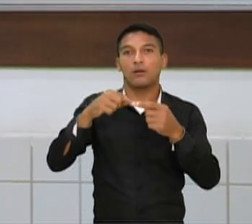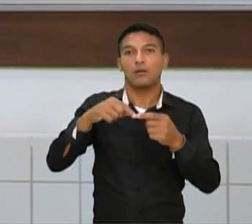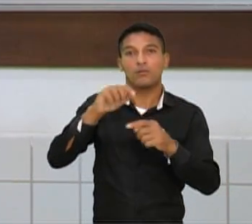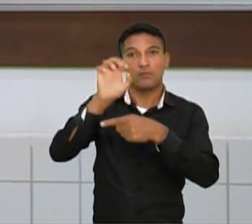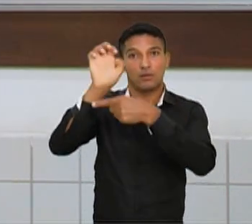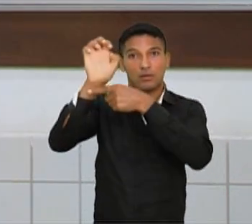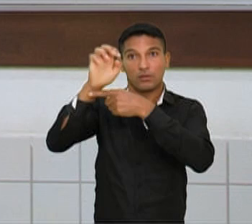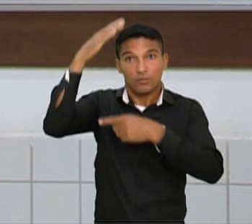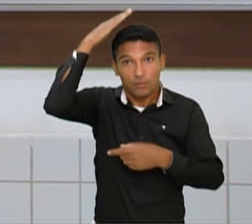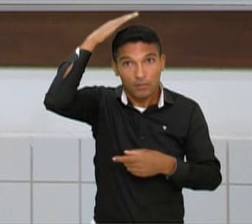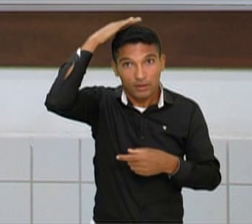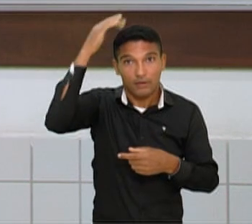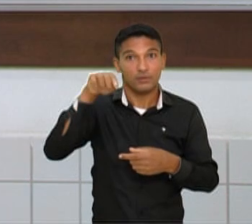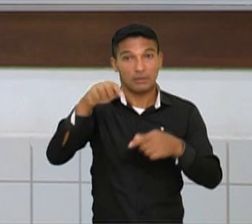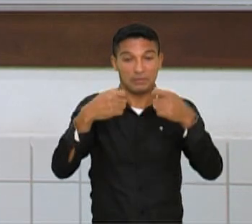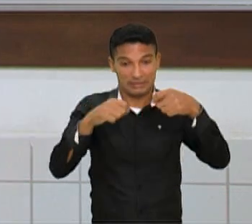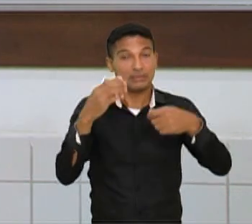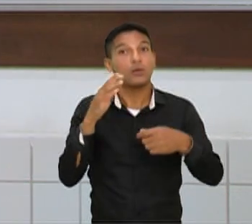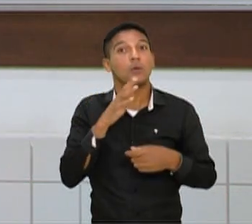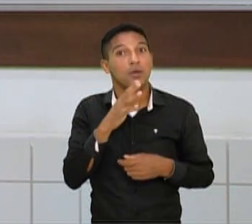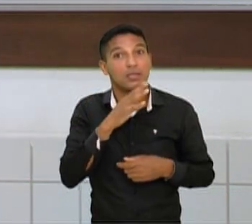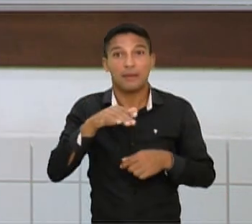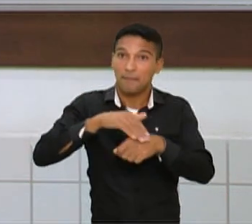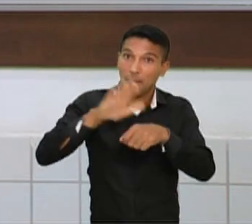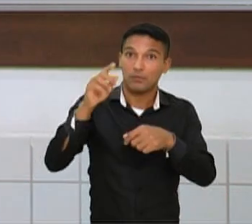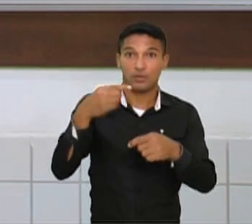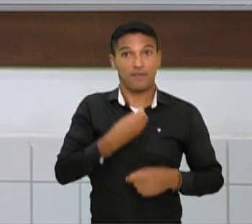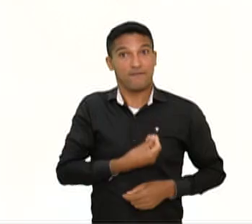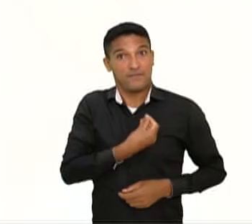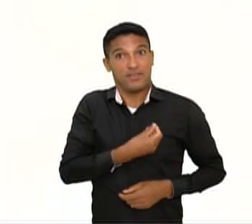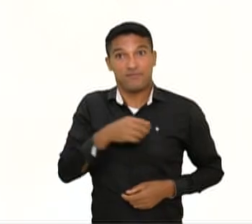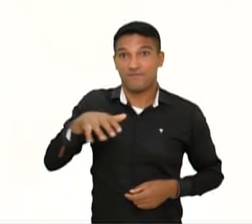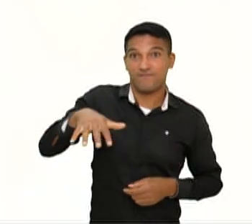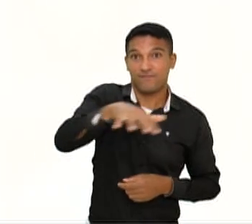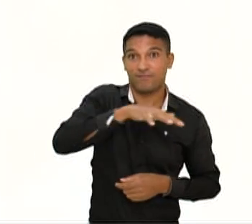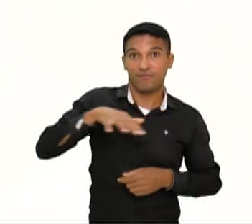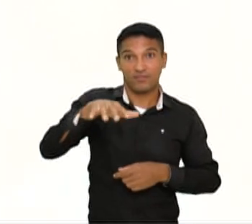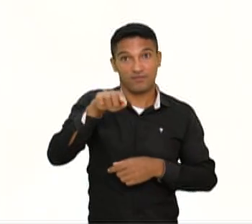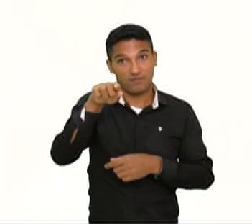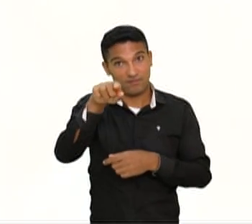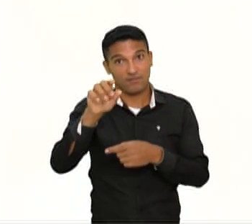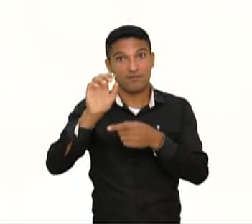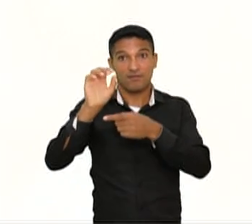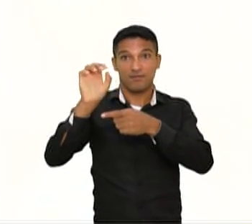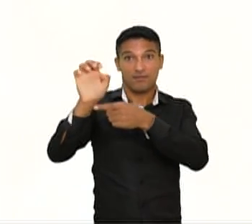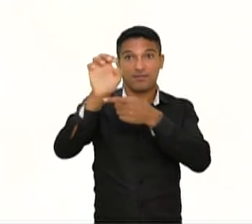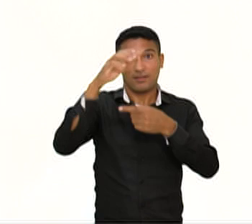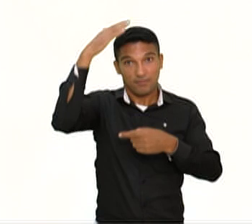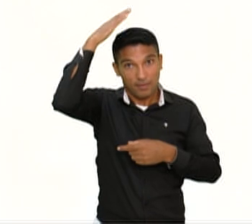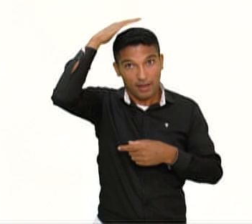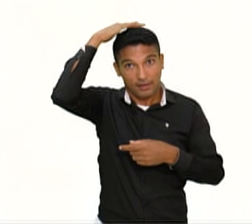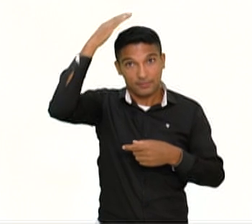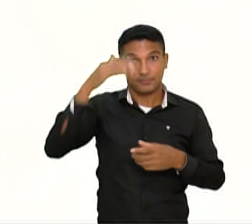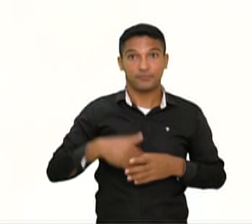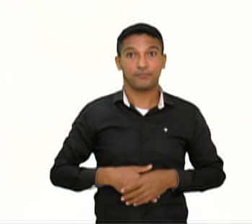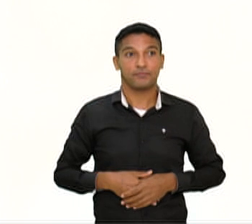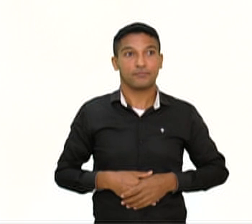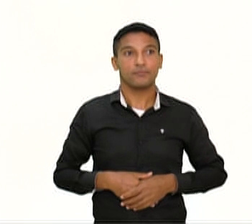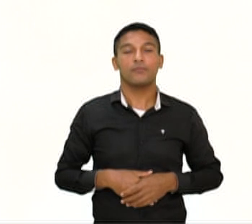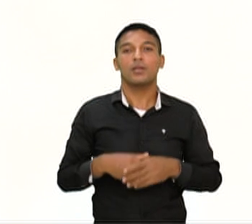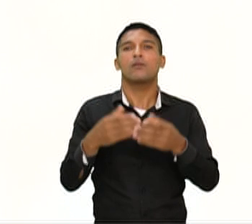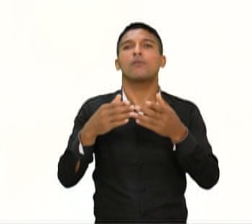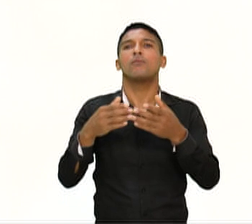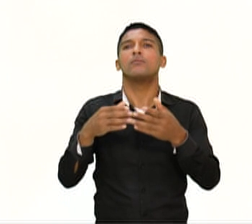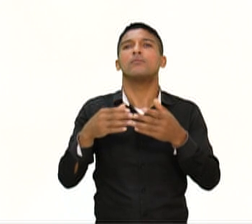mais sobre o estado em que nós vivemos. E sobre isso nós vamos falar hoje da distribuição geohistórica